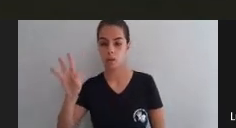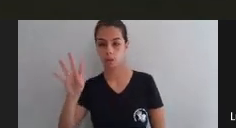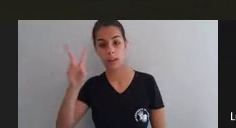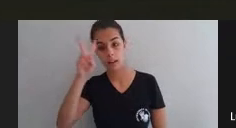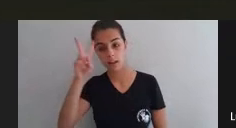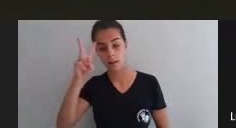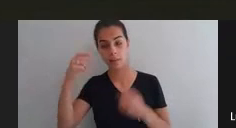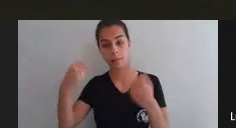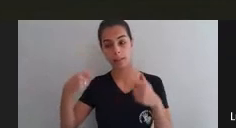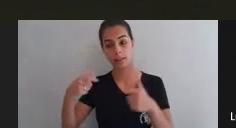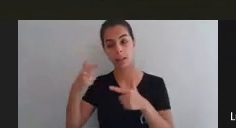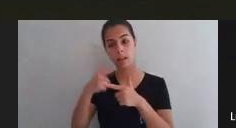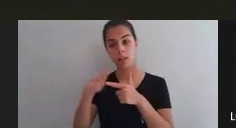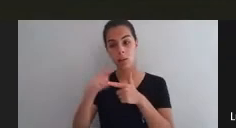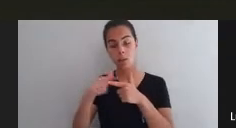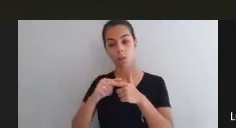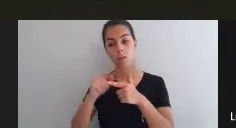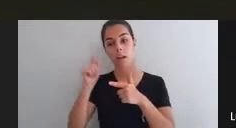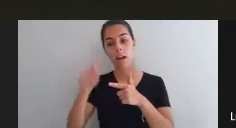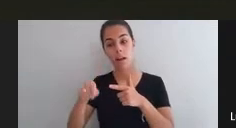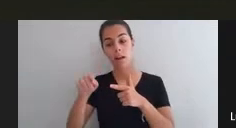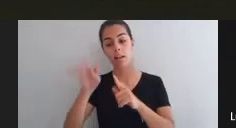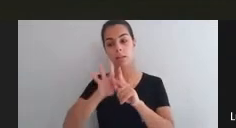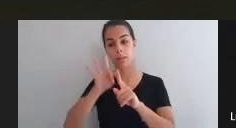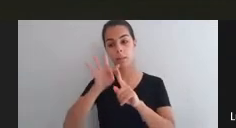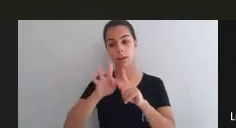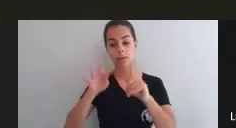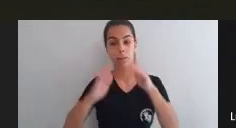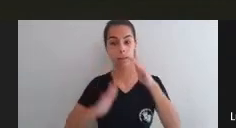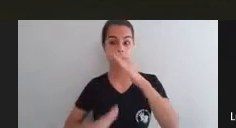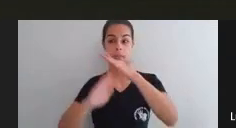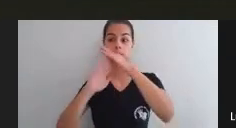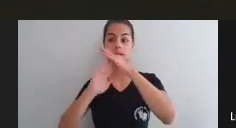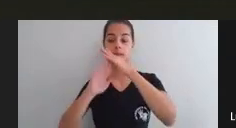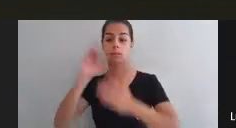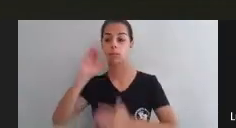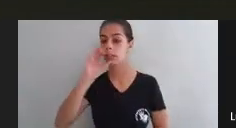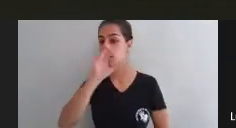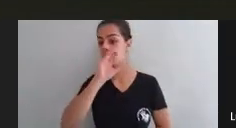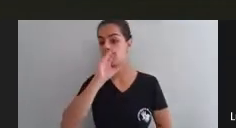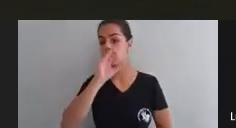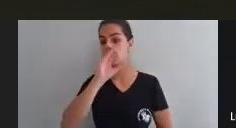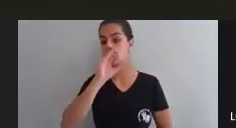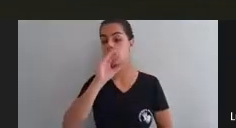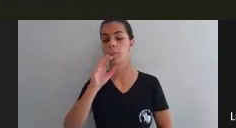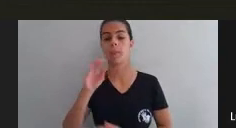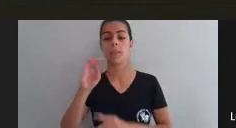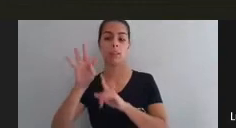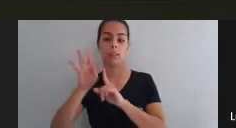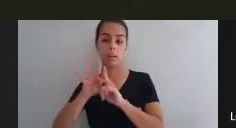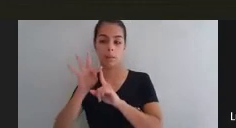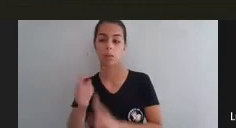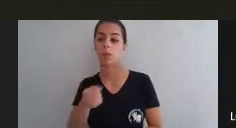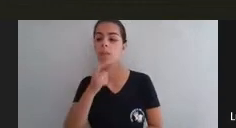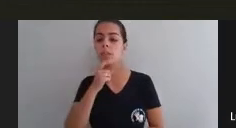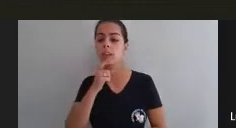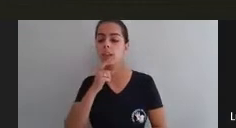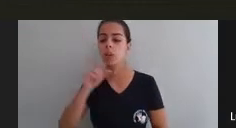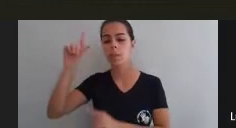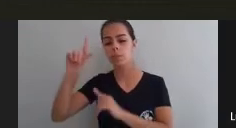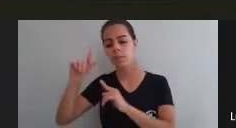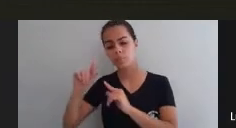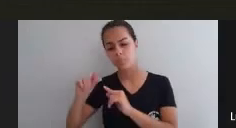de calcular baseado na temperatura máxima, né, temperatura quente, e na temperatura mínima, que é a temperatura